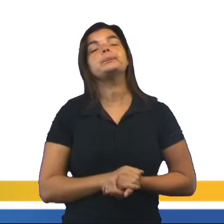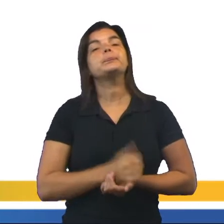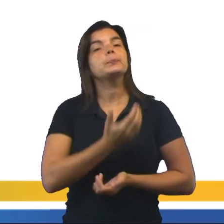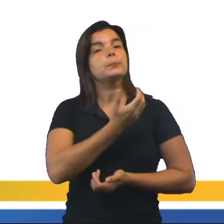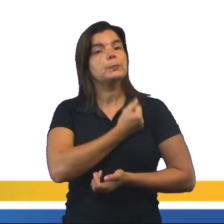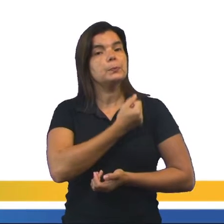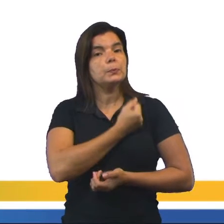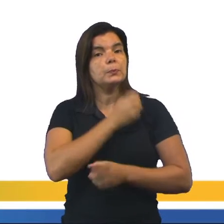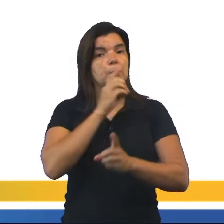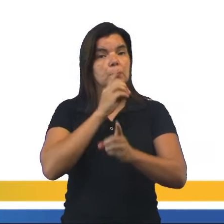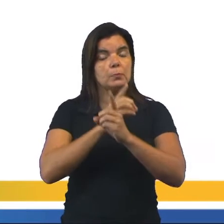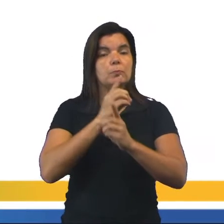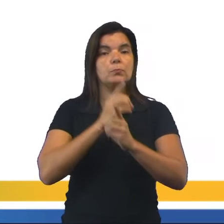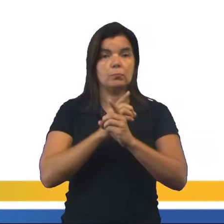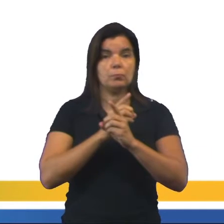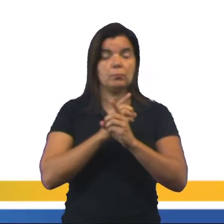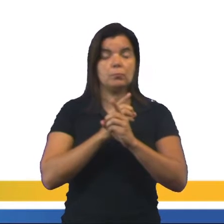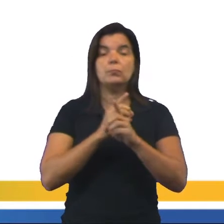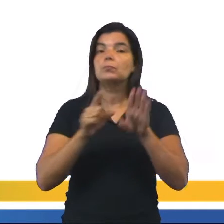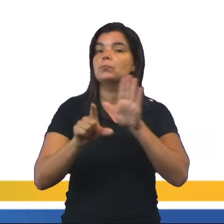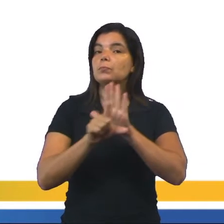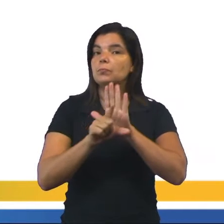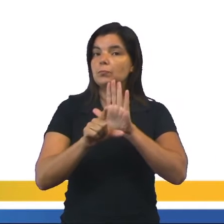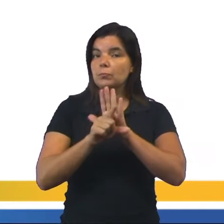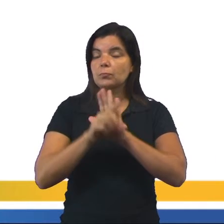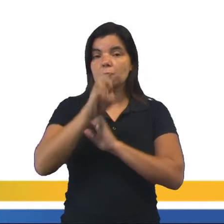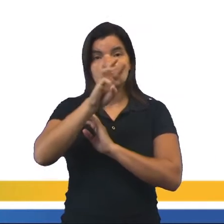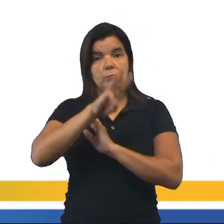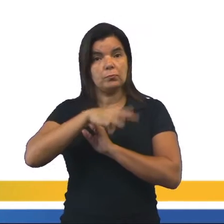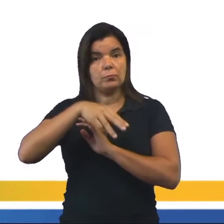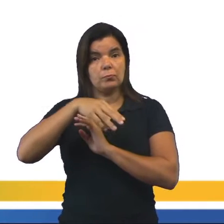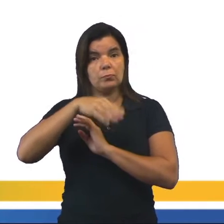valor encontrado em tabelas trigonométricas, tá?